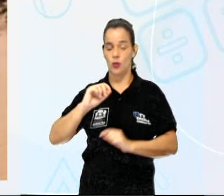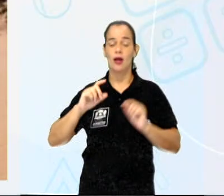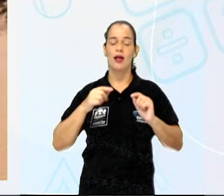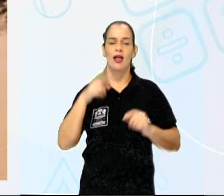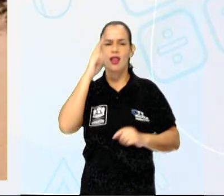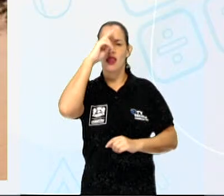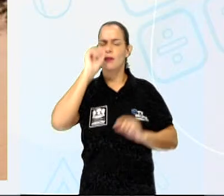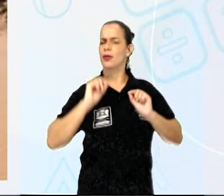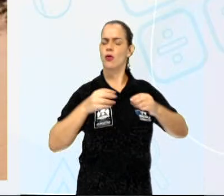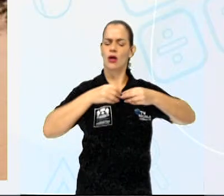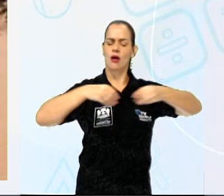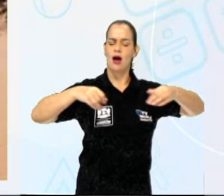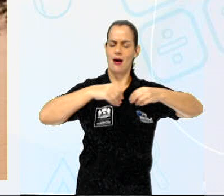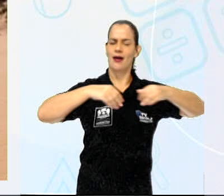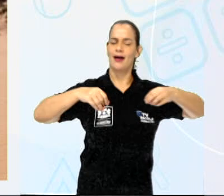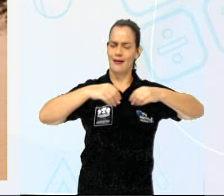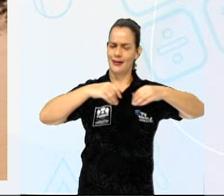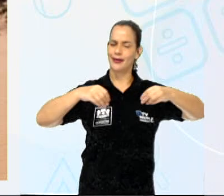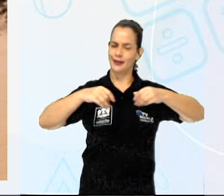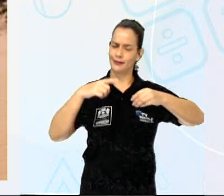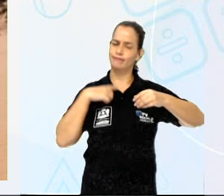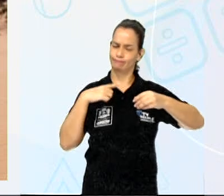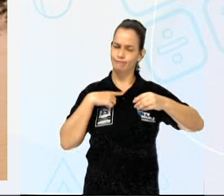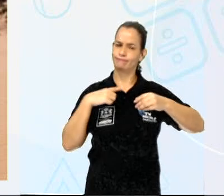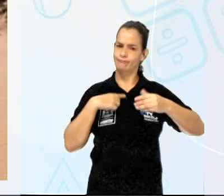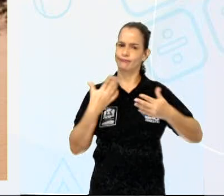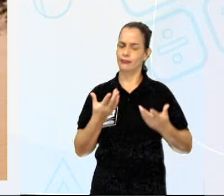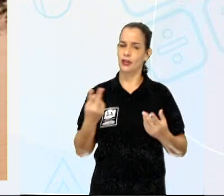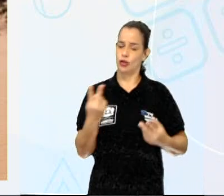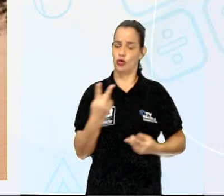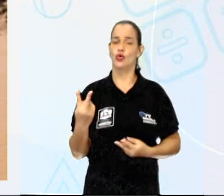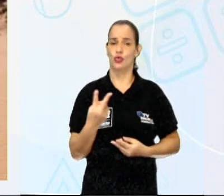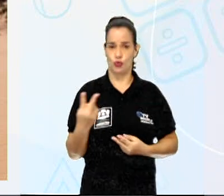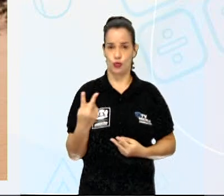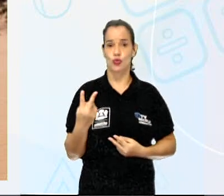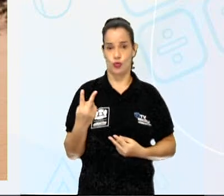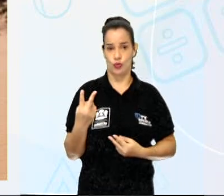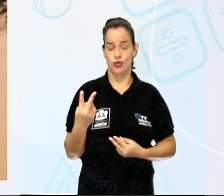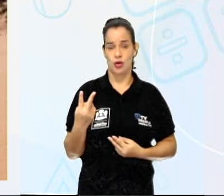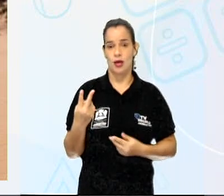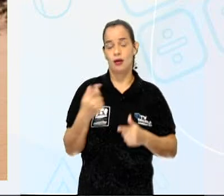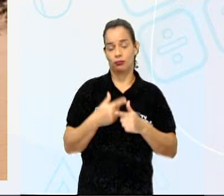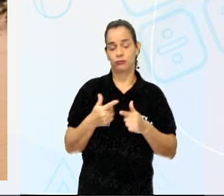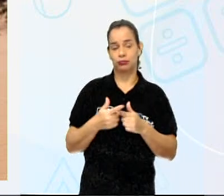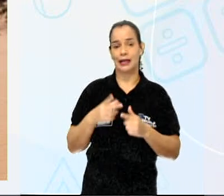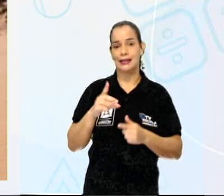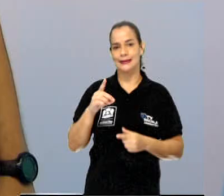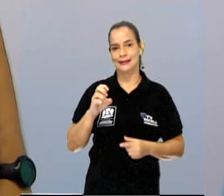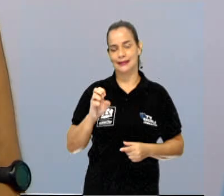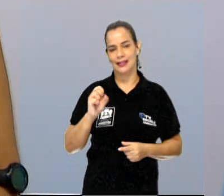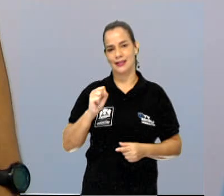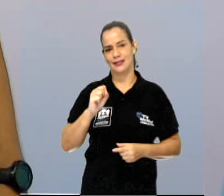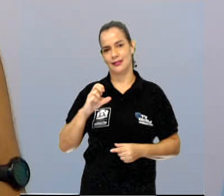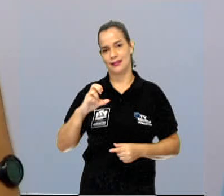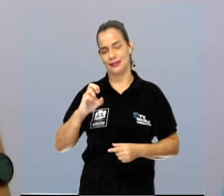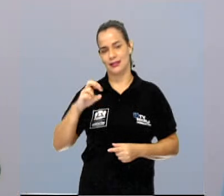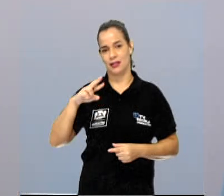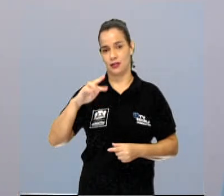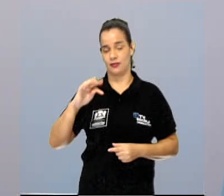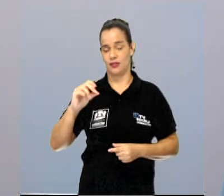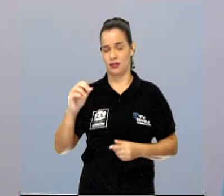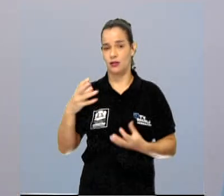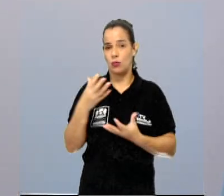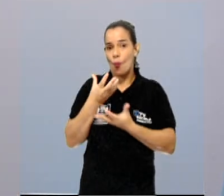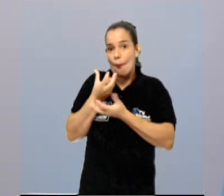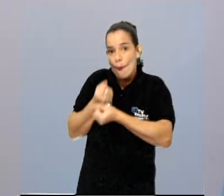né? Existe a arenização e o processo de desertificação. Desertificação ocorre em áreas de clima